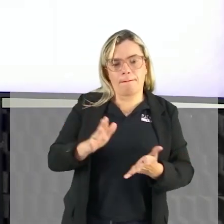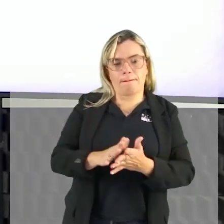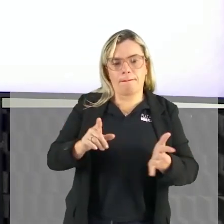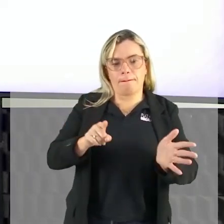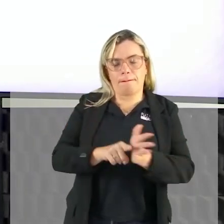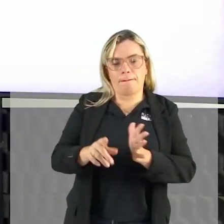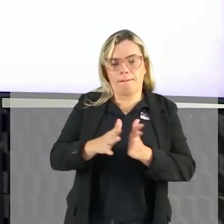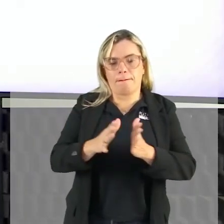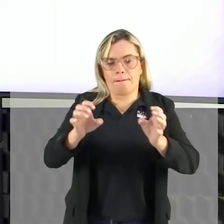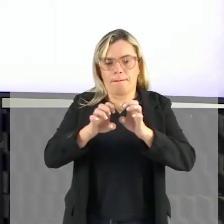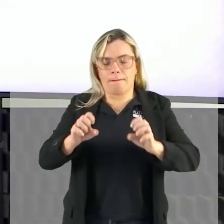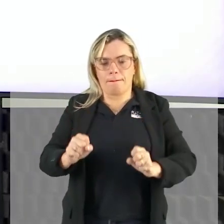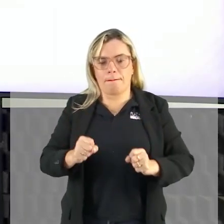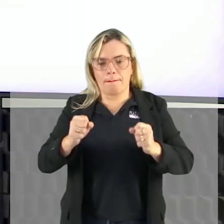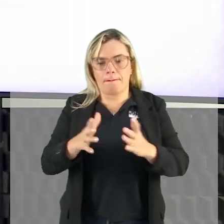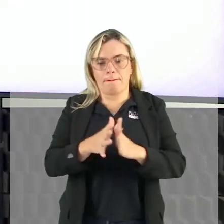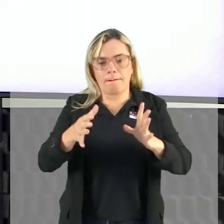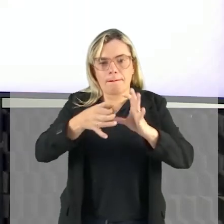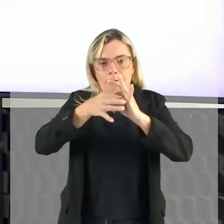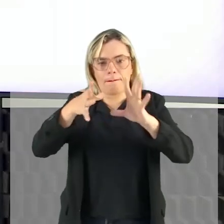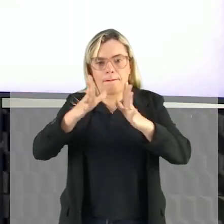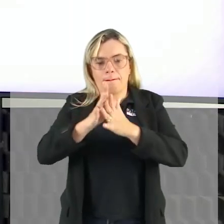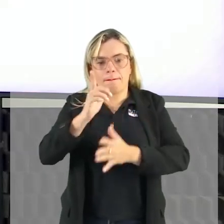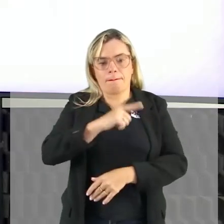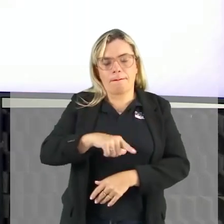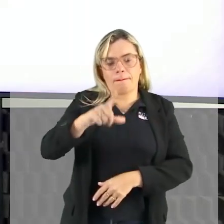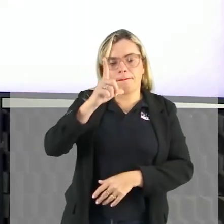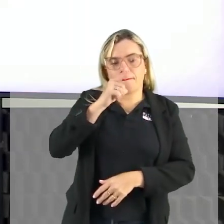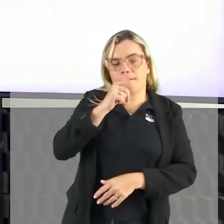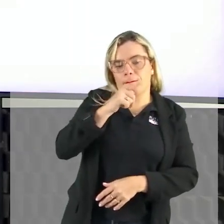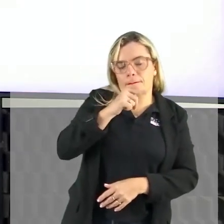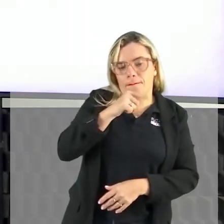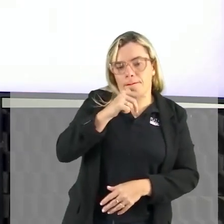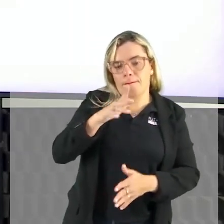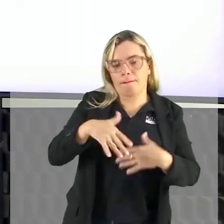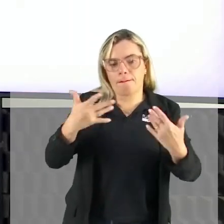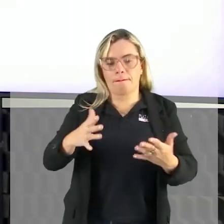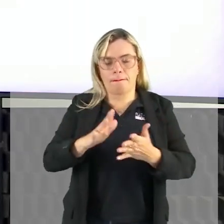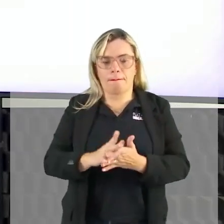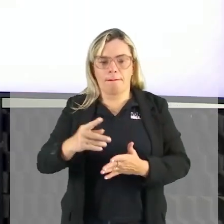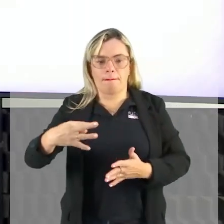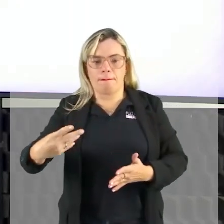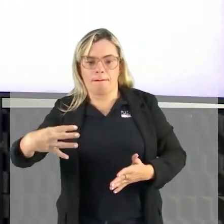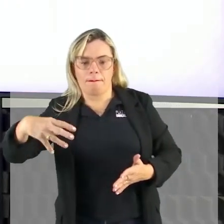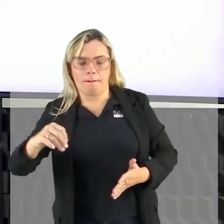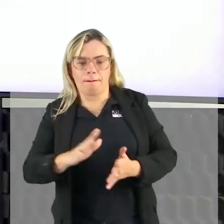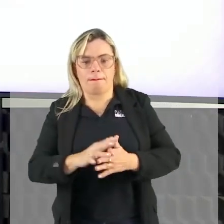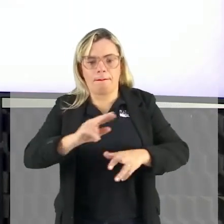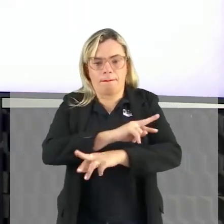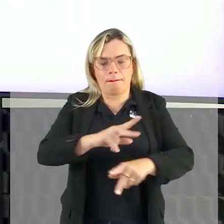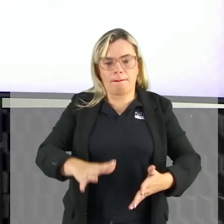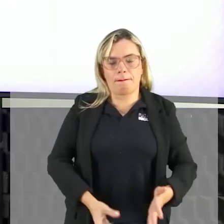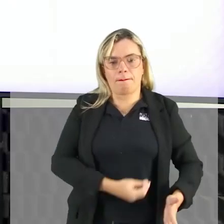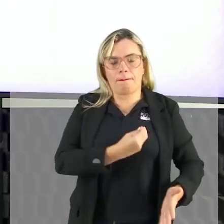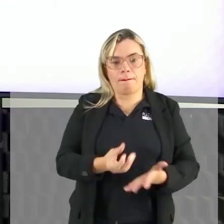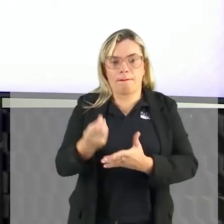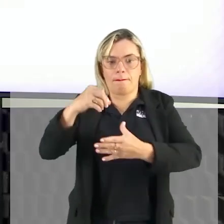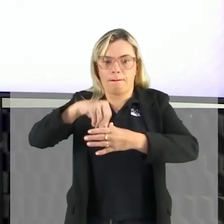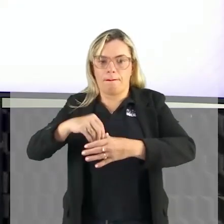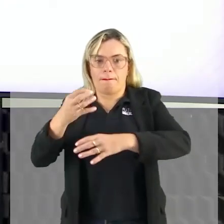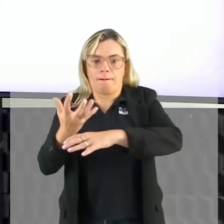pergunta é: qual a estrutura possibilitou a independência da água para a fecundação, né, dos seres vivos citados